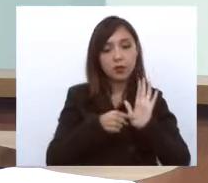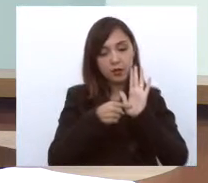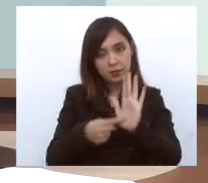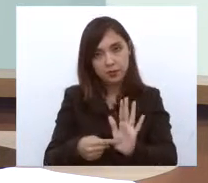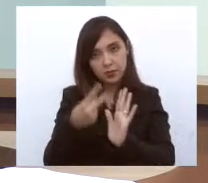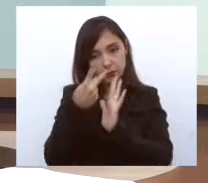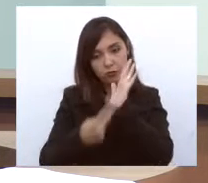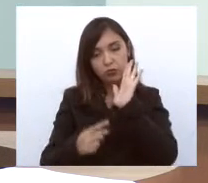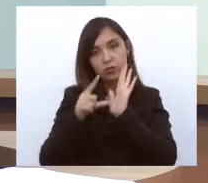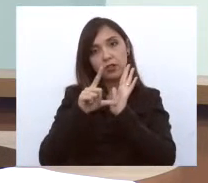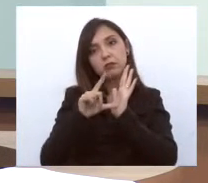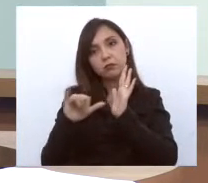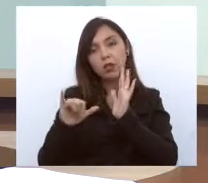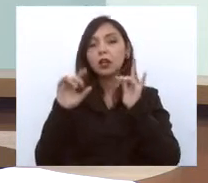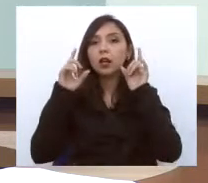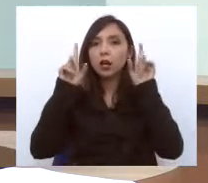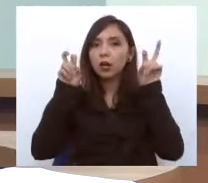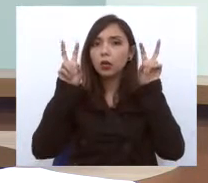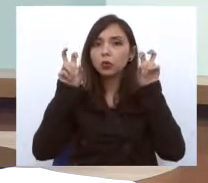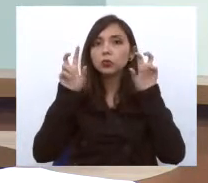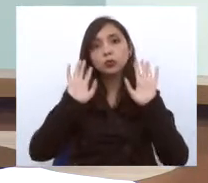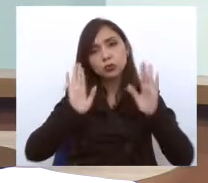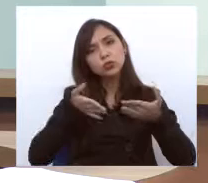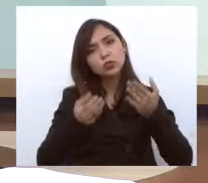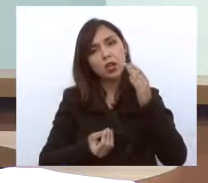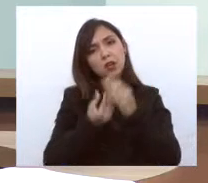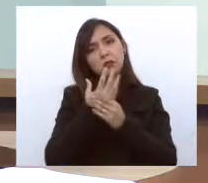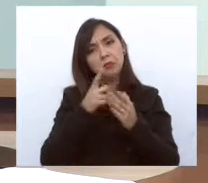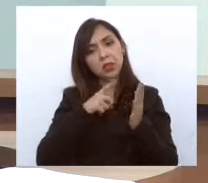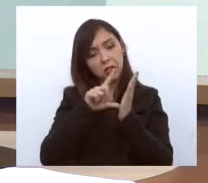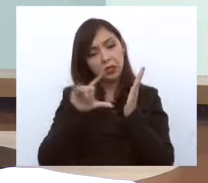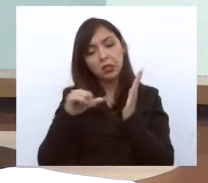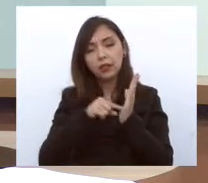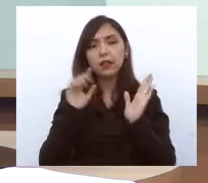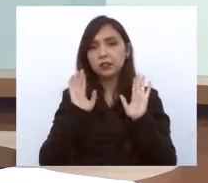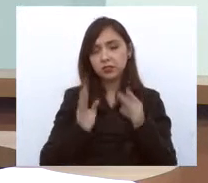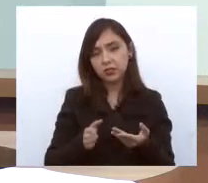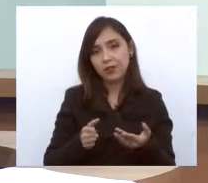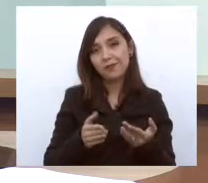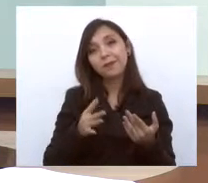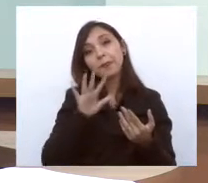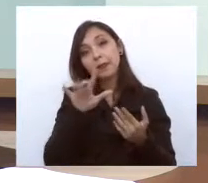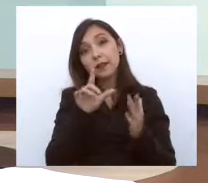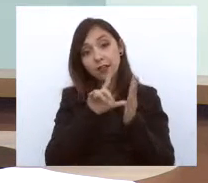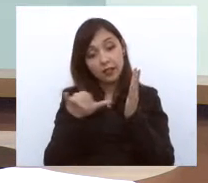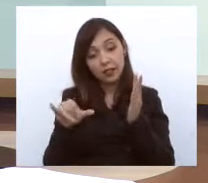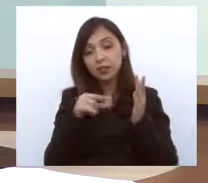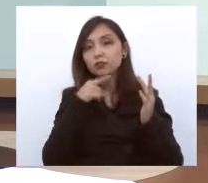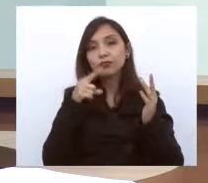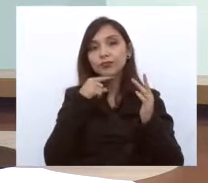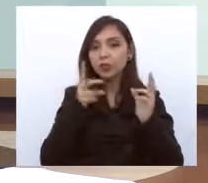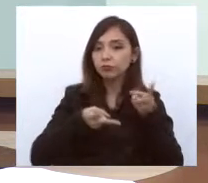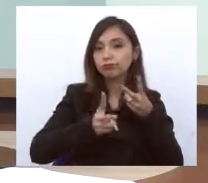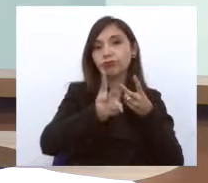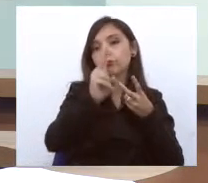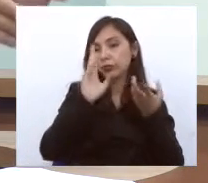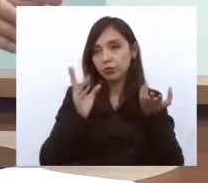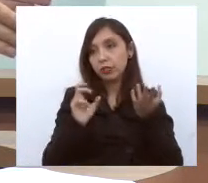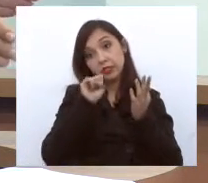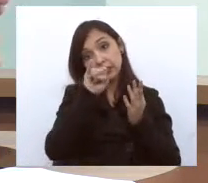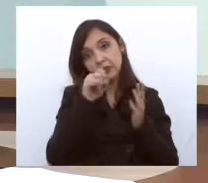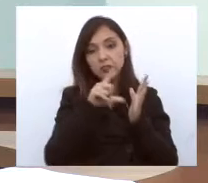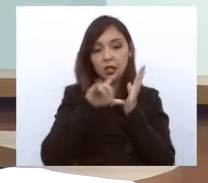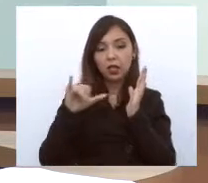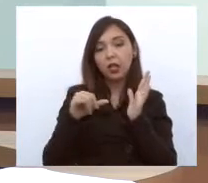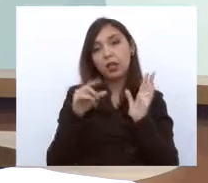de lei sobre um assunto que já tem projeto, que já existe lei naquele sentido, porque aquela lei ela não tem qualquer chance de prosperar. Se você apresenta uma lei